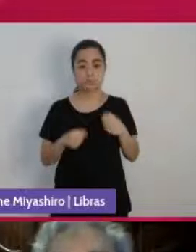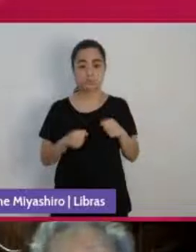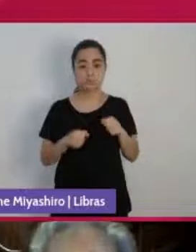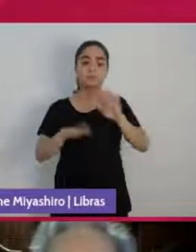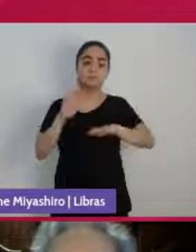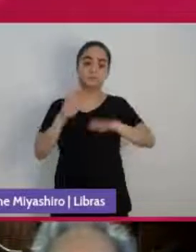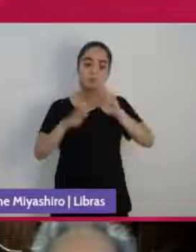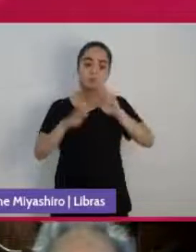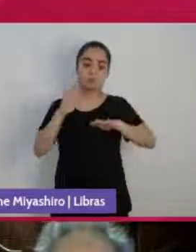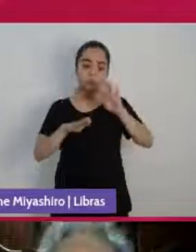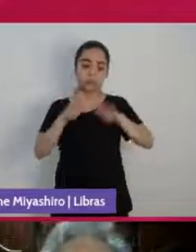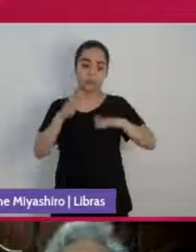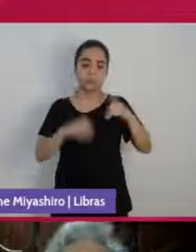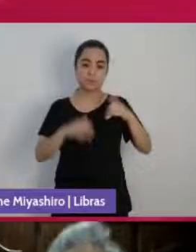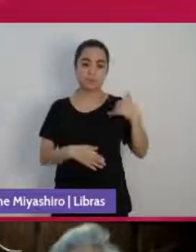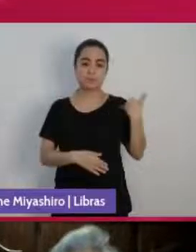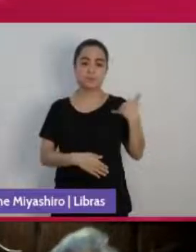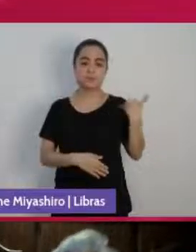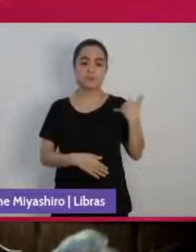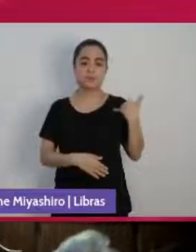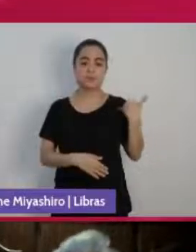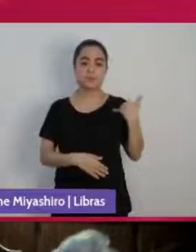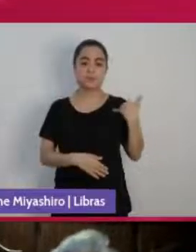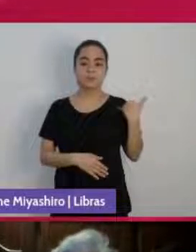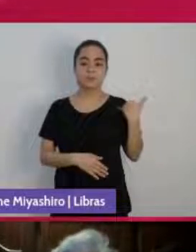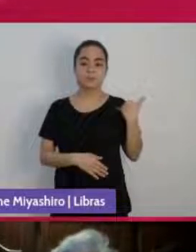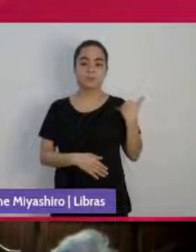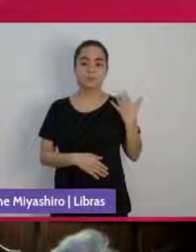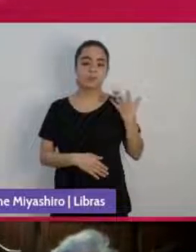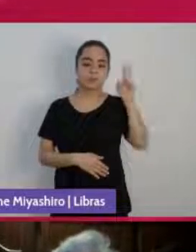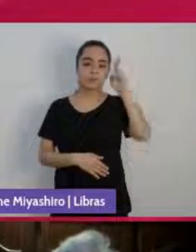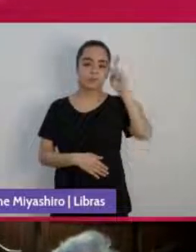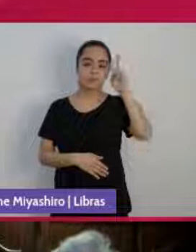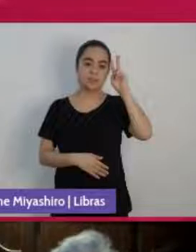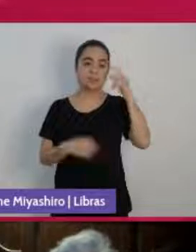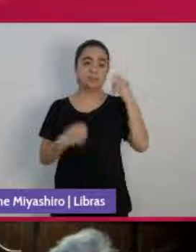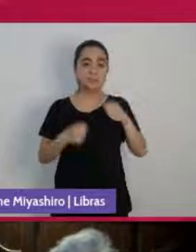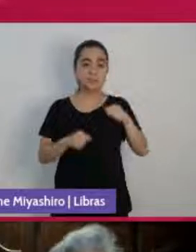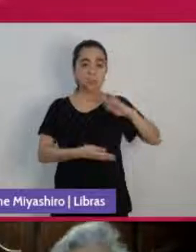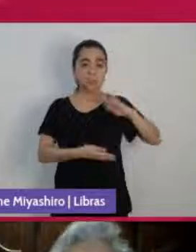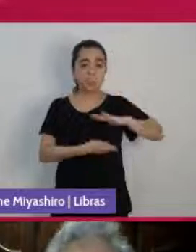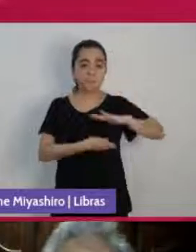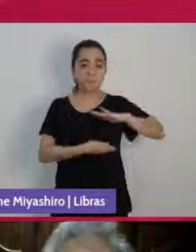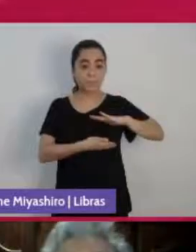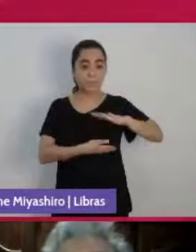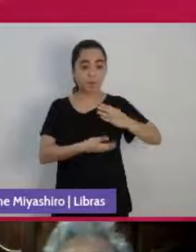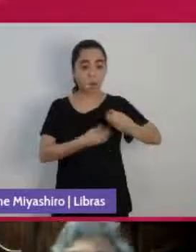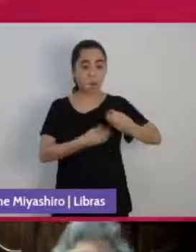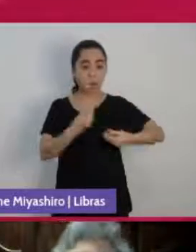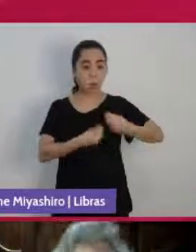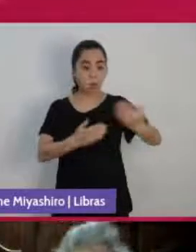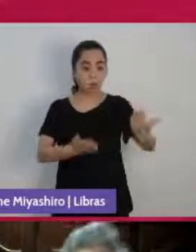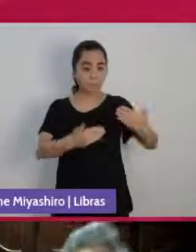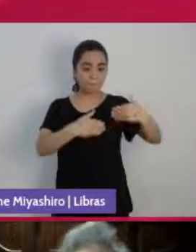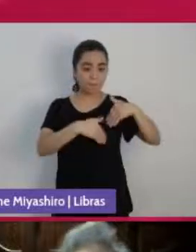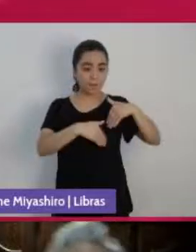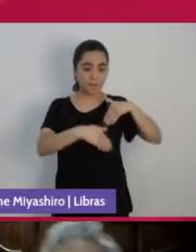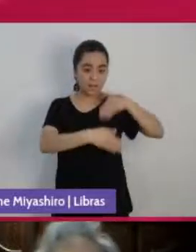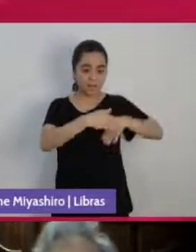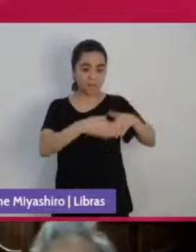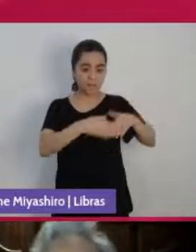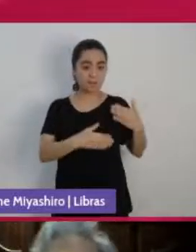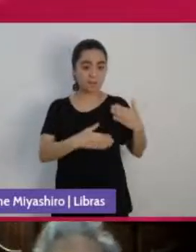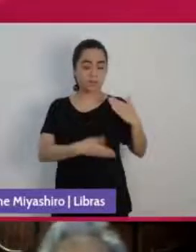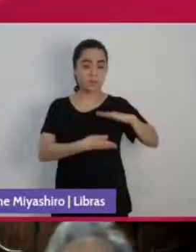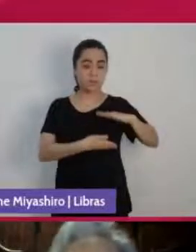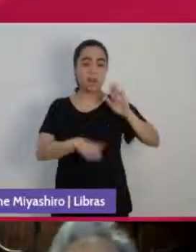Dependendo da idade, lembre que eu tenho que ter a fisiologia da mama na minha cabeça também. Dependendo da